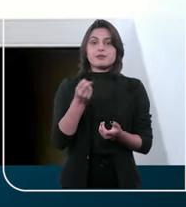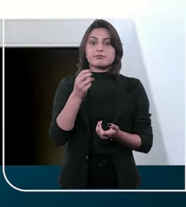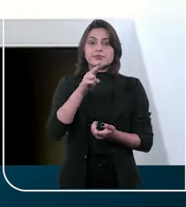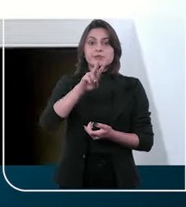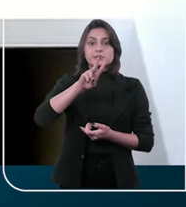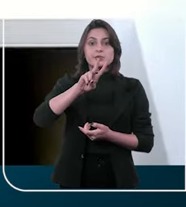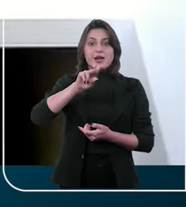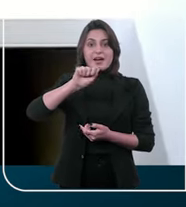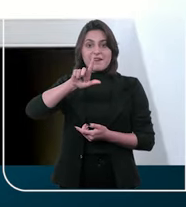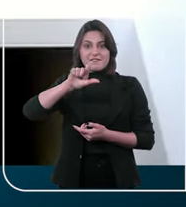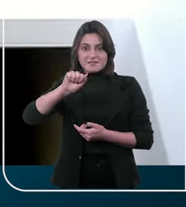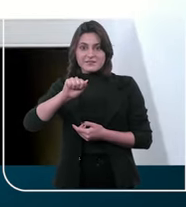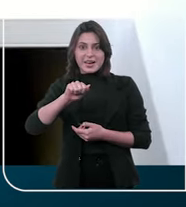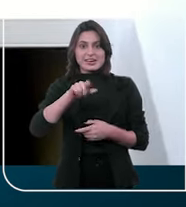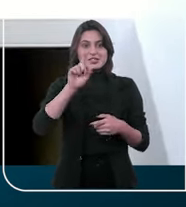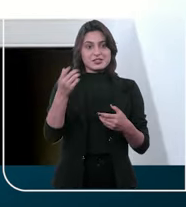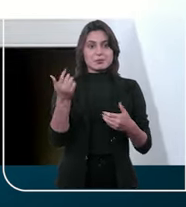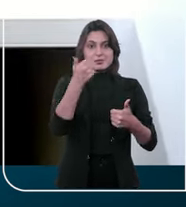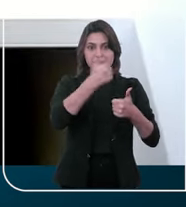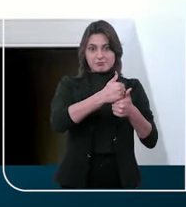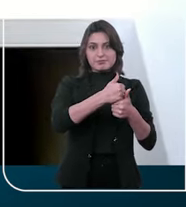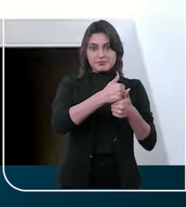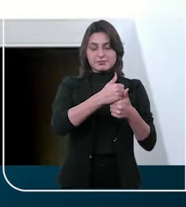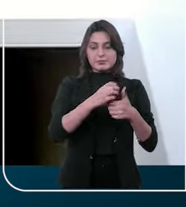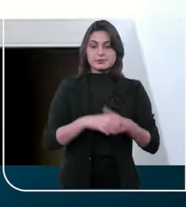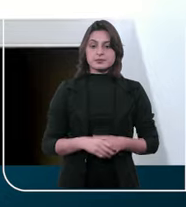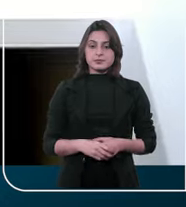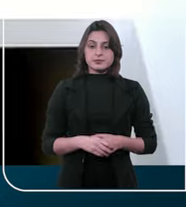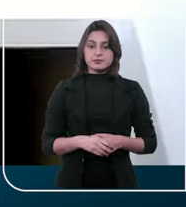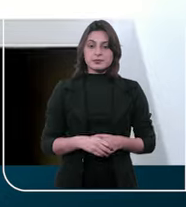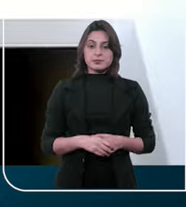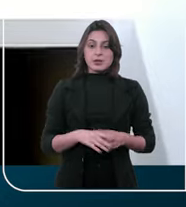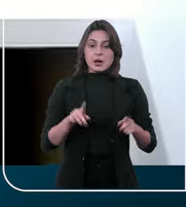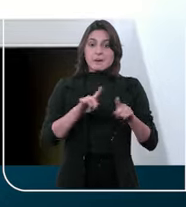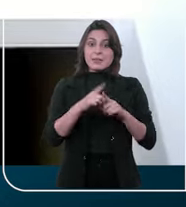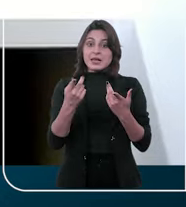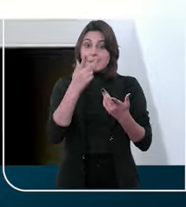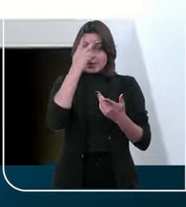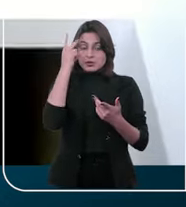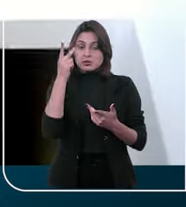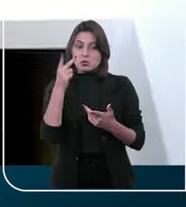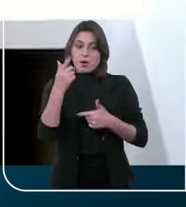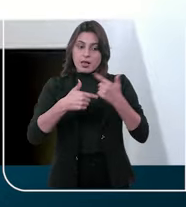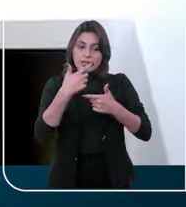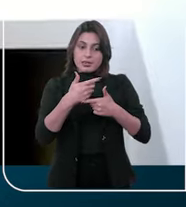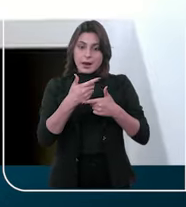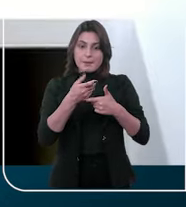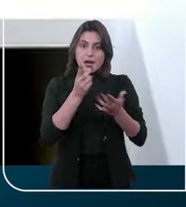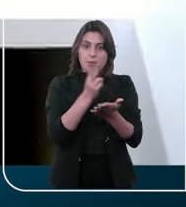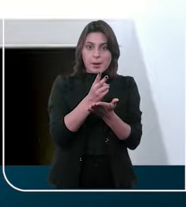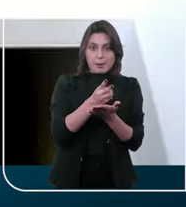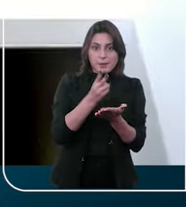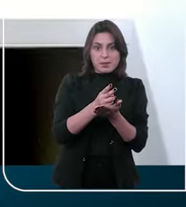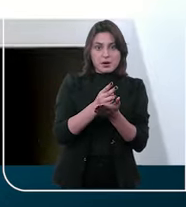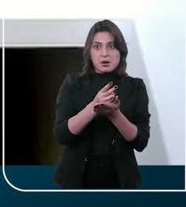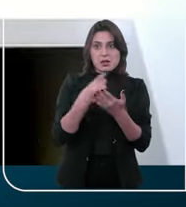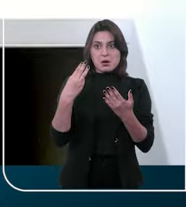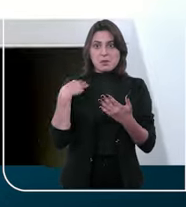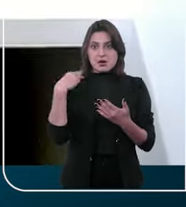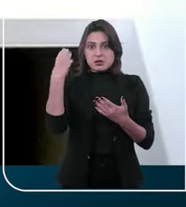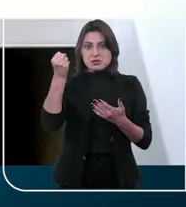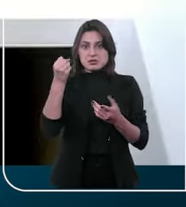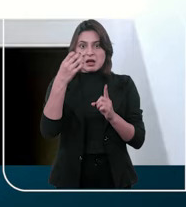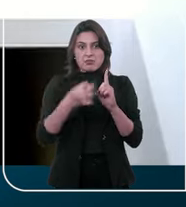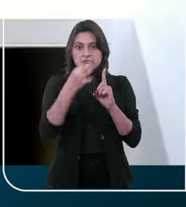do Supremo Tribunal Federal em relação a cargos efetivos. Portanto, cargos de magistrados, desembargadores, membros do Ministério Público